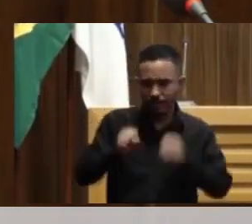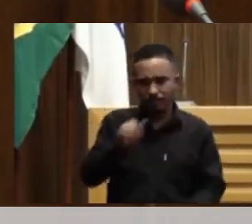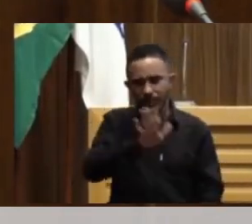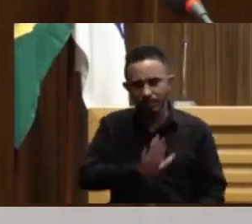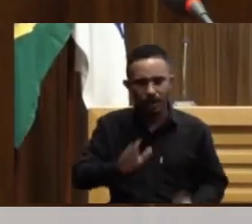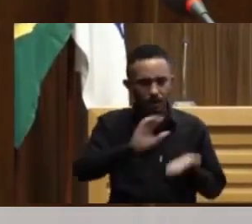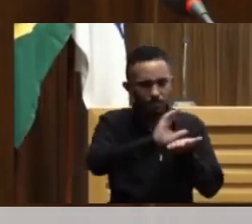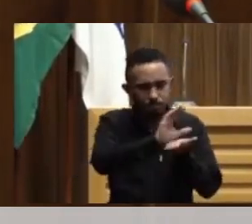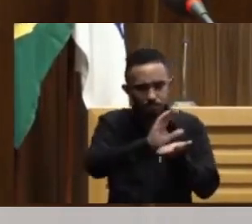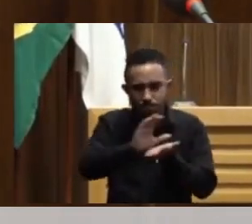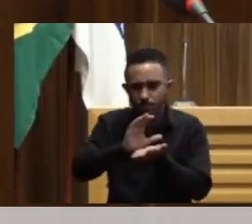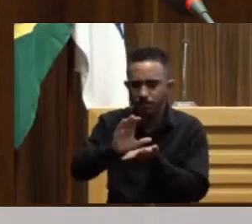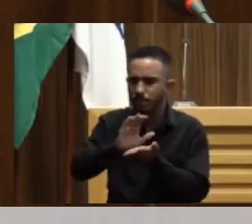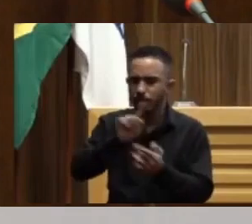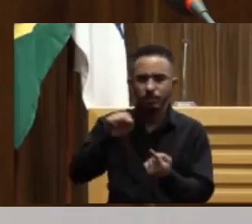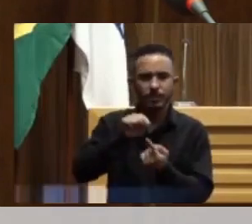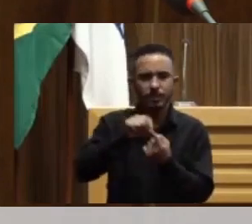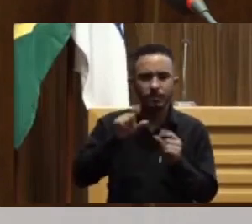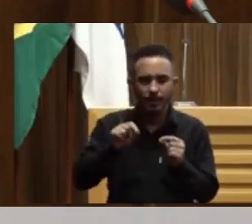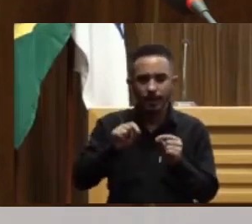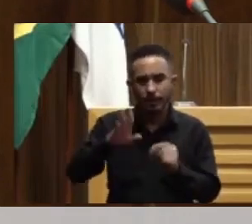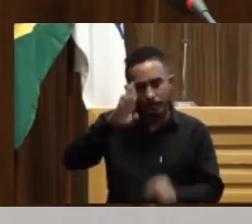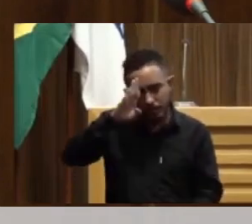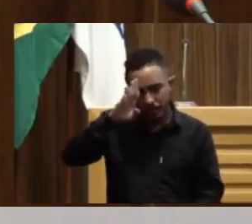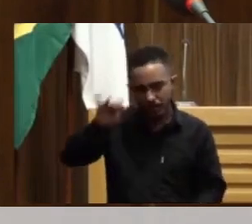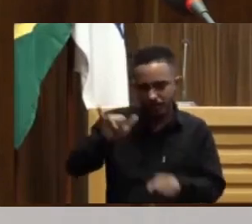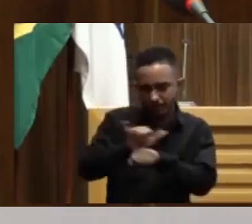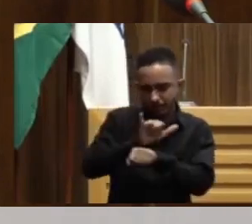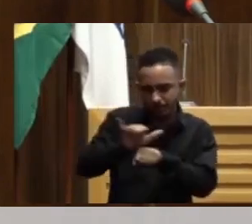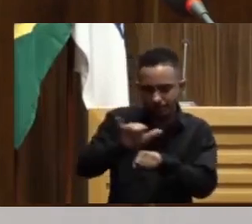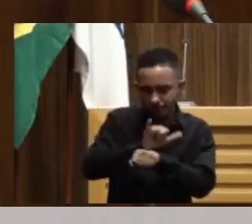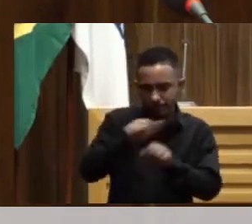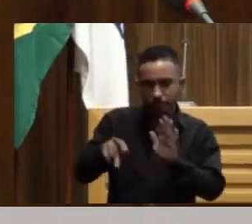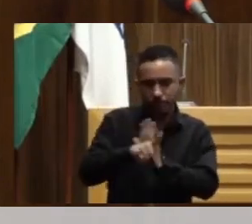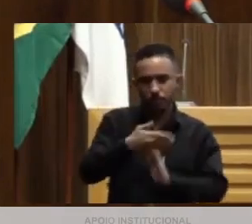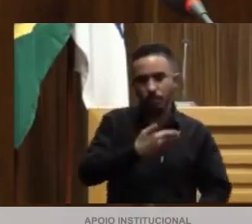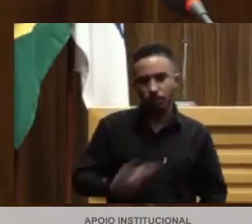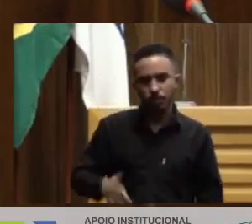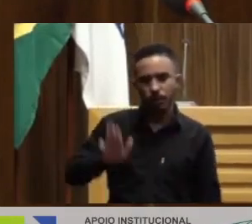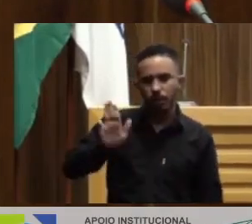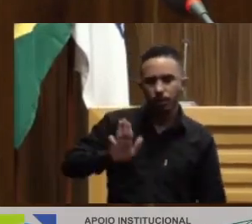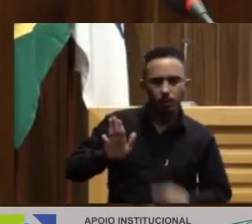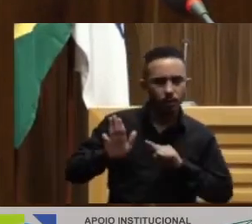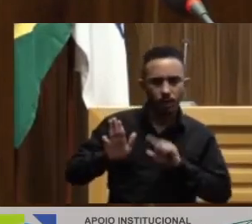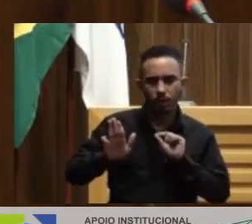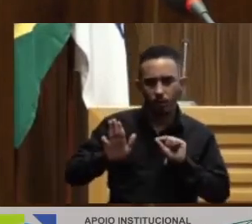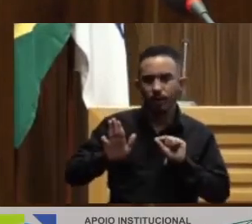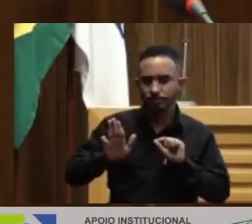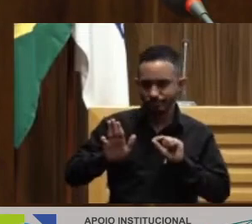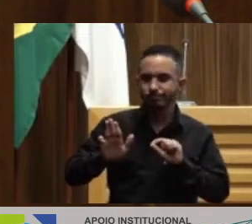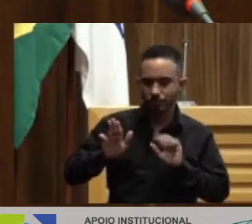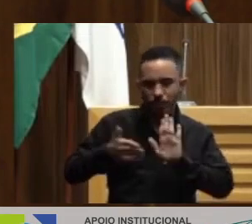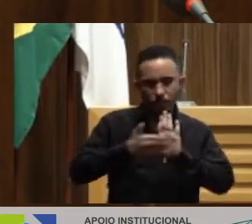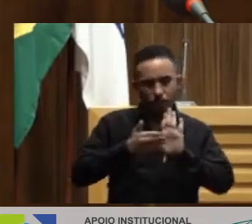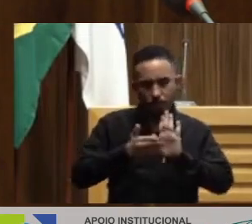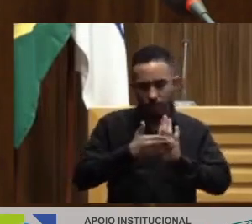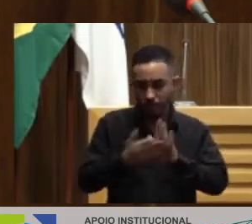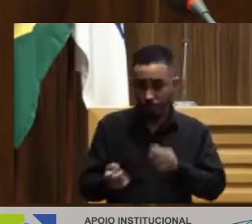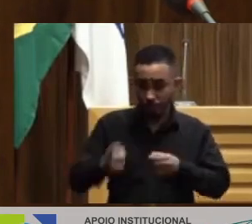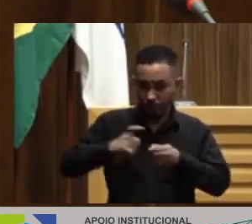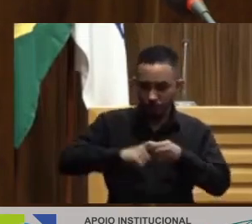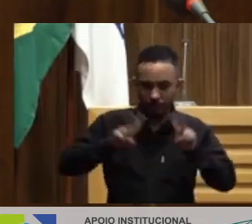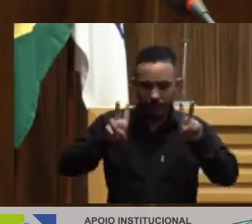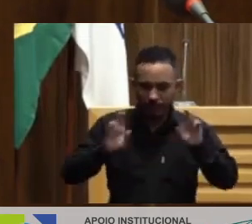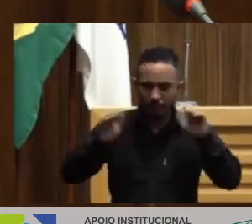olhar para uma das principais estratégias do governo Lula, que é retomar a relevância